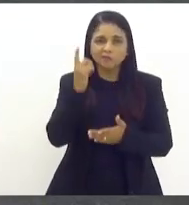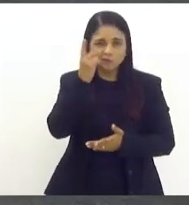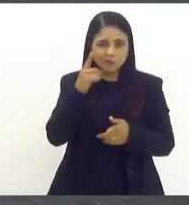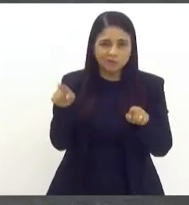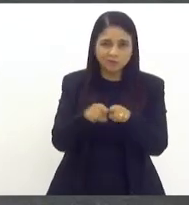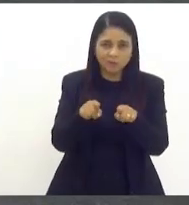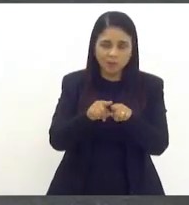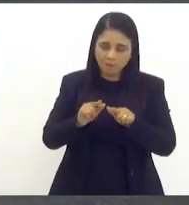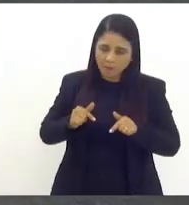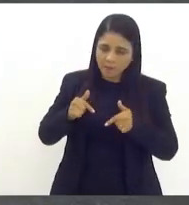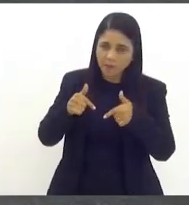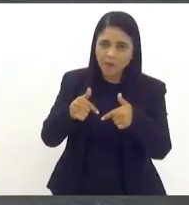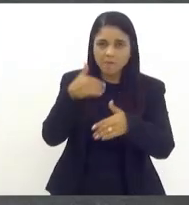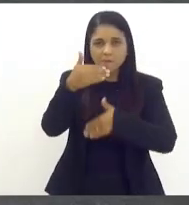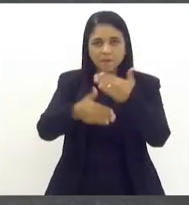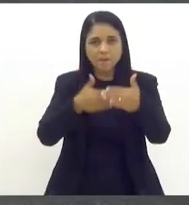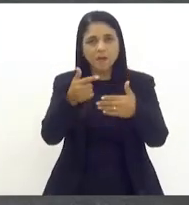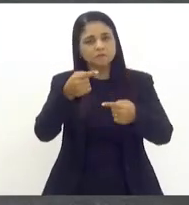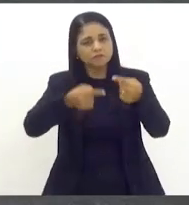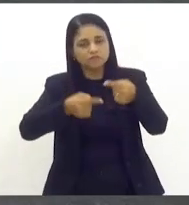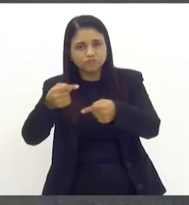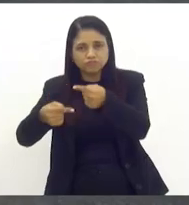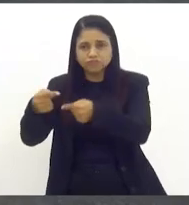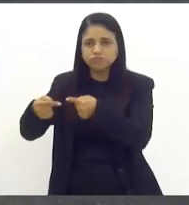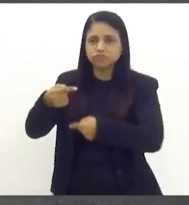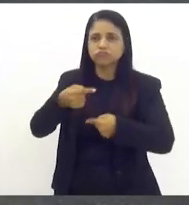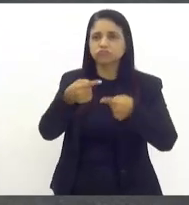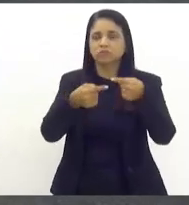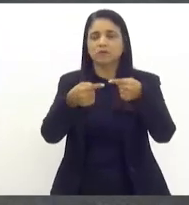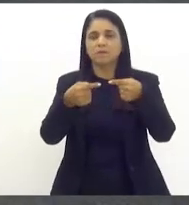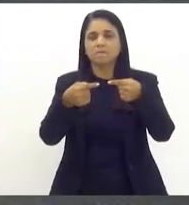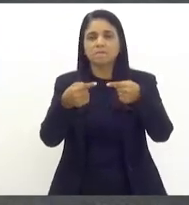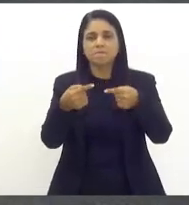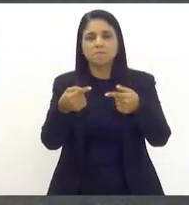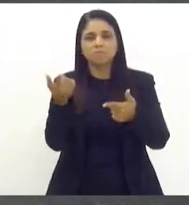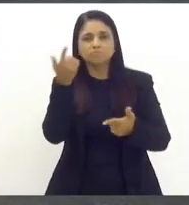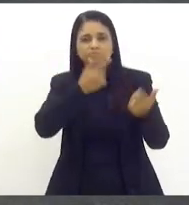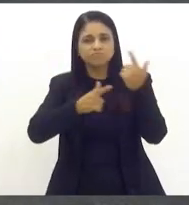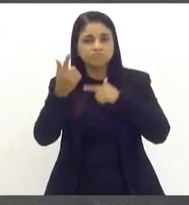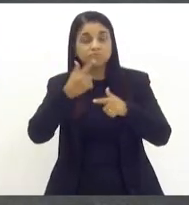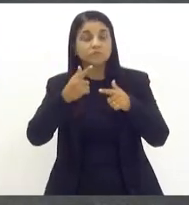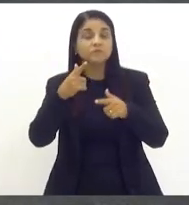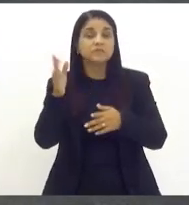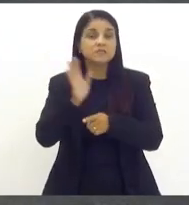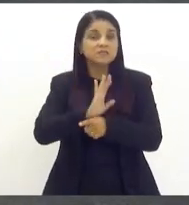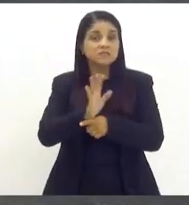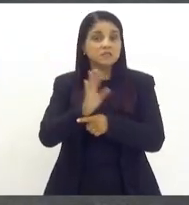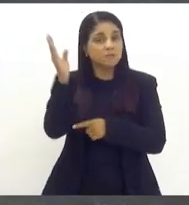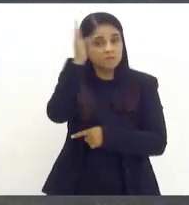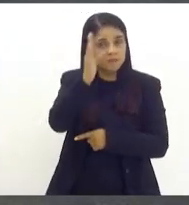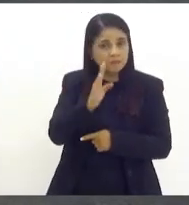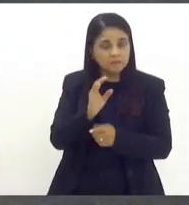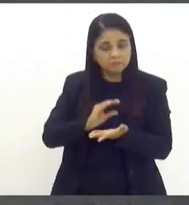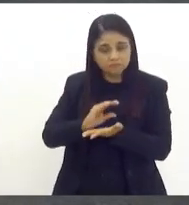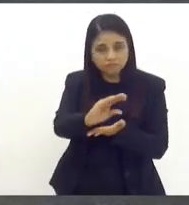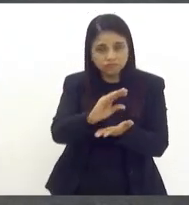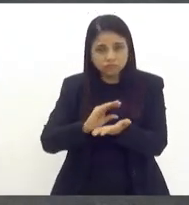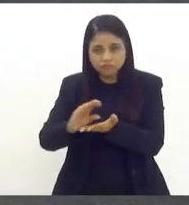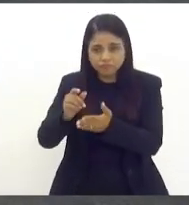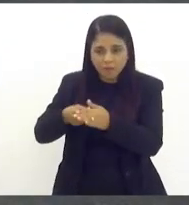avançando então isso faz que o cinema brasileiro possa investir